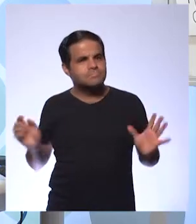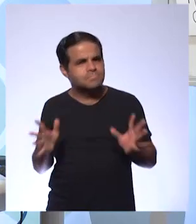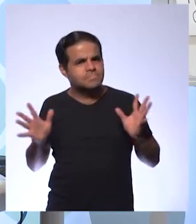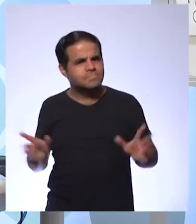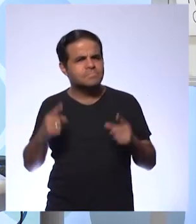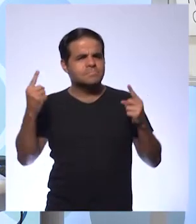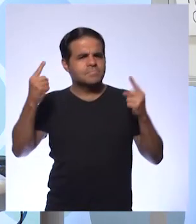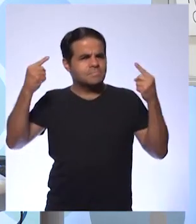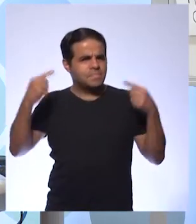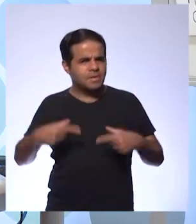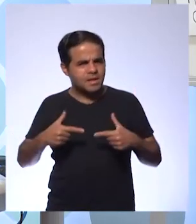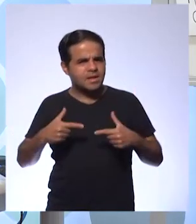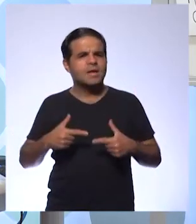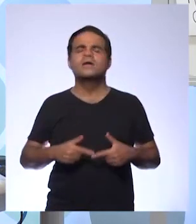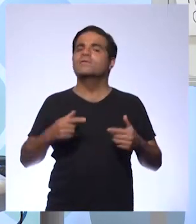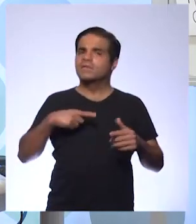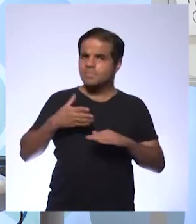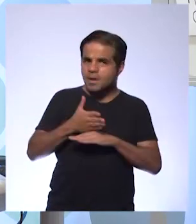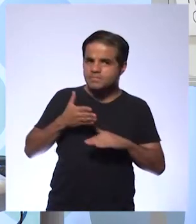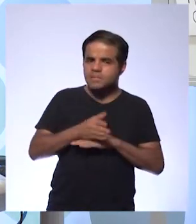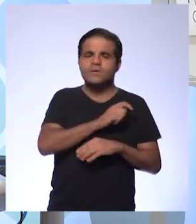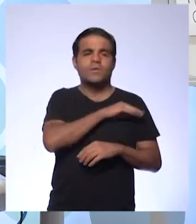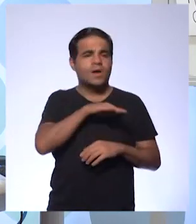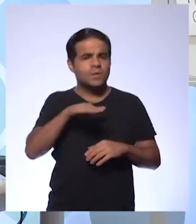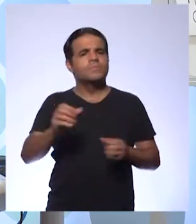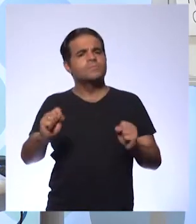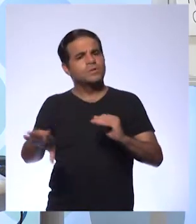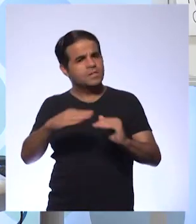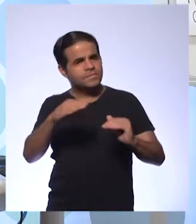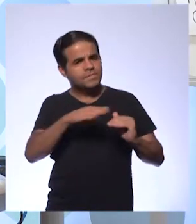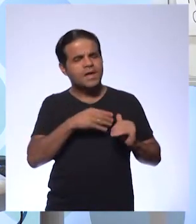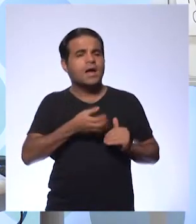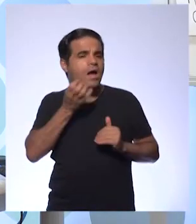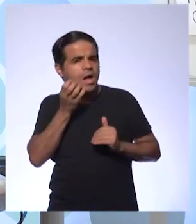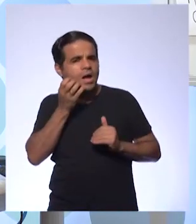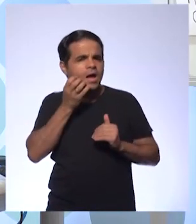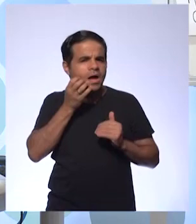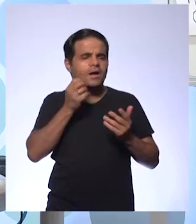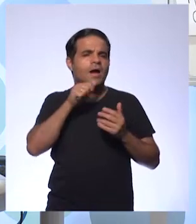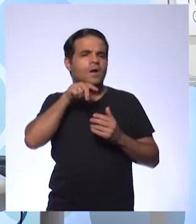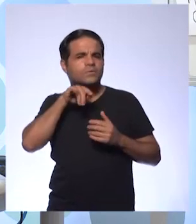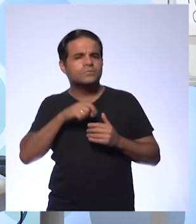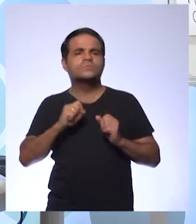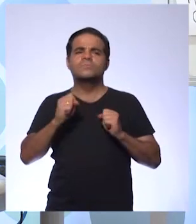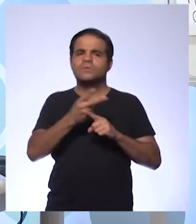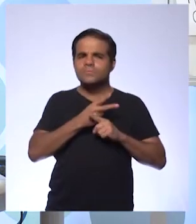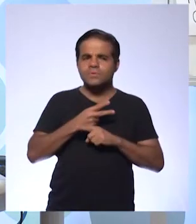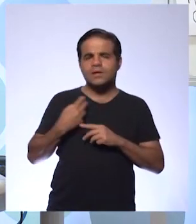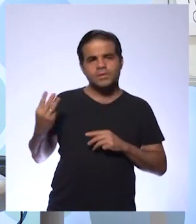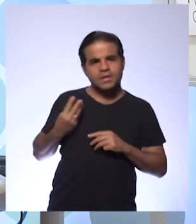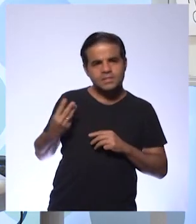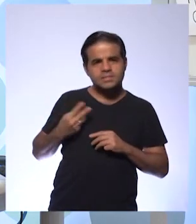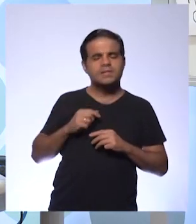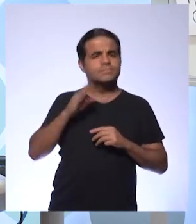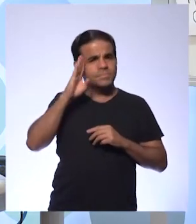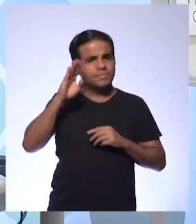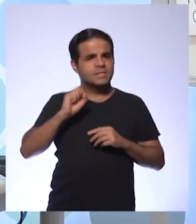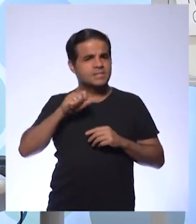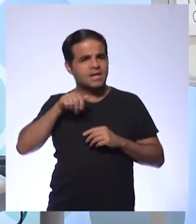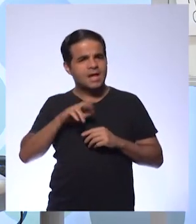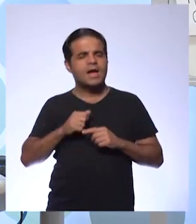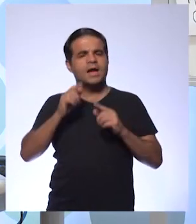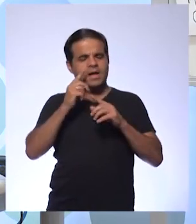vai ter muita participação de alunos e vocês podem enviar seus áudios, procurar por nós, por mim, pela Sara principalmente, nas